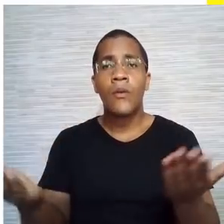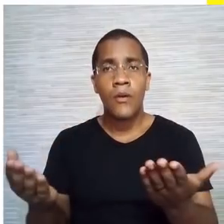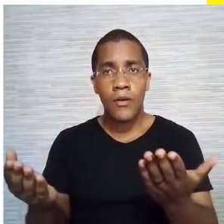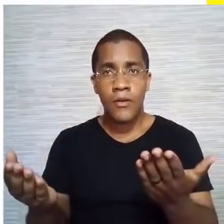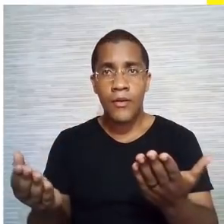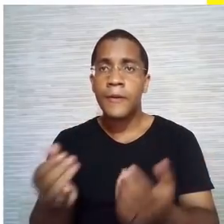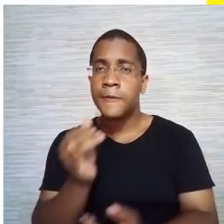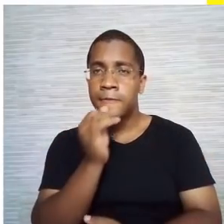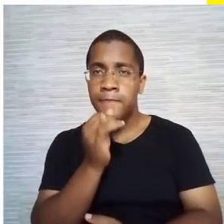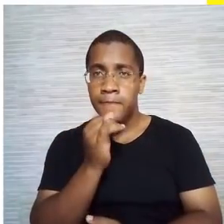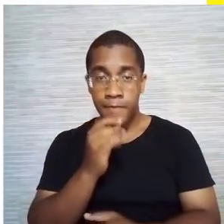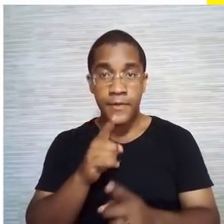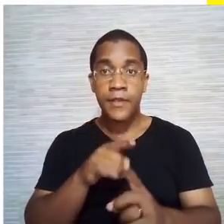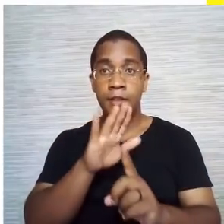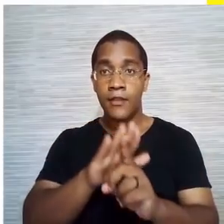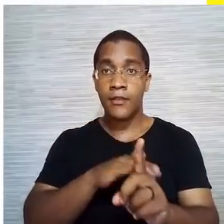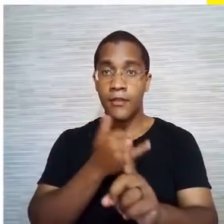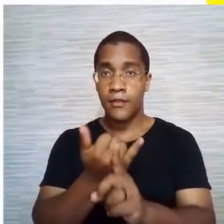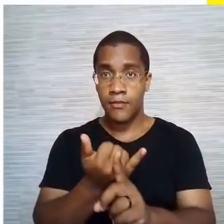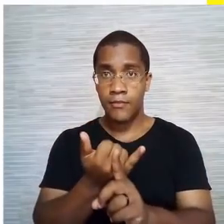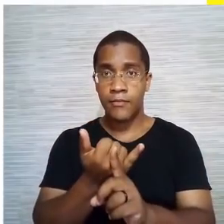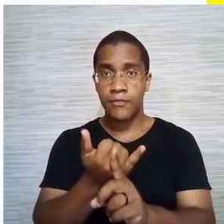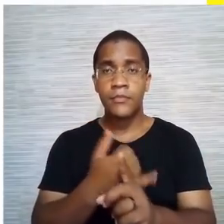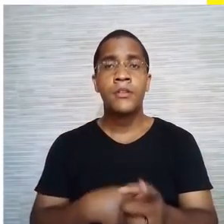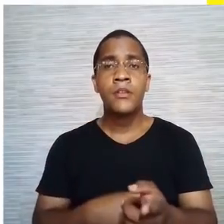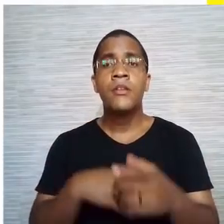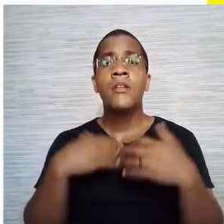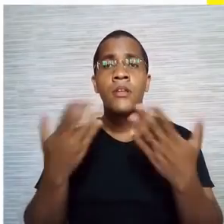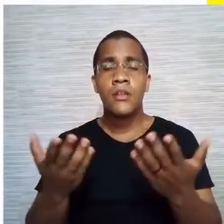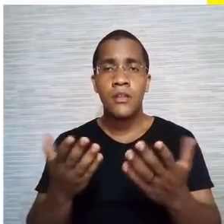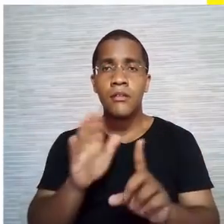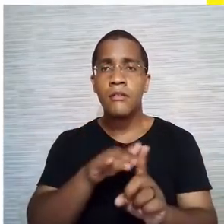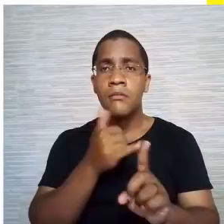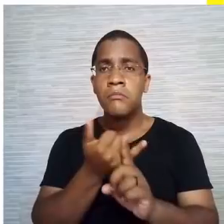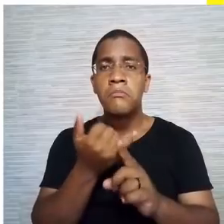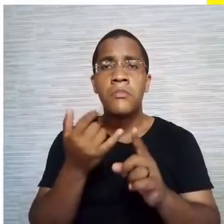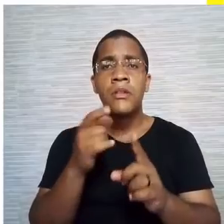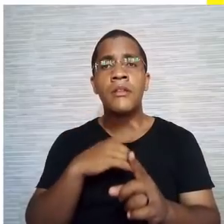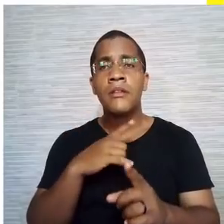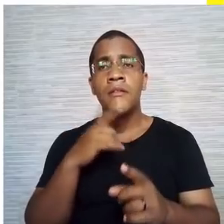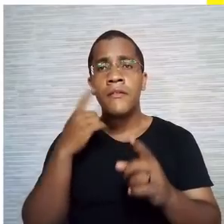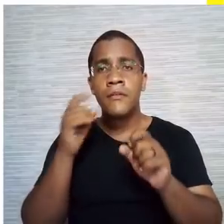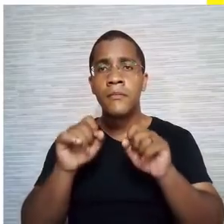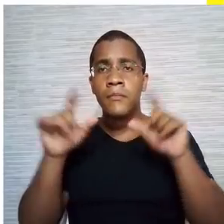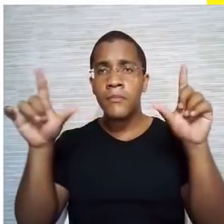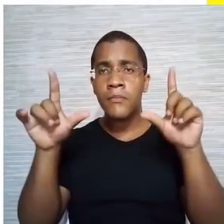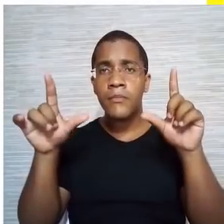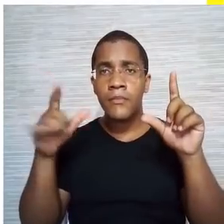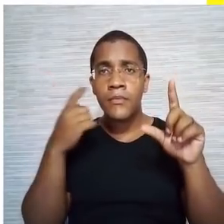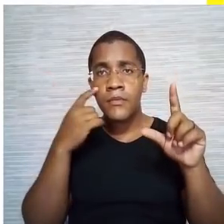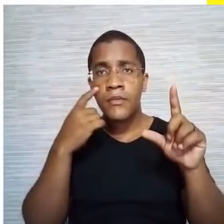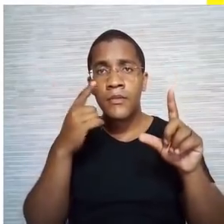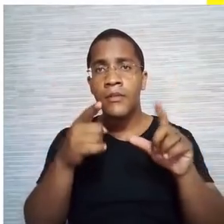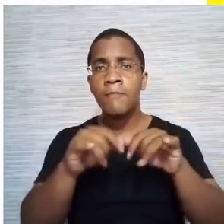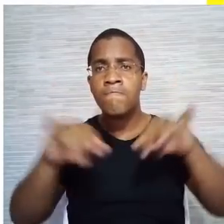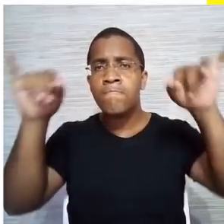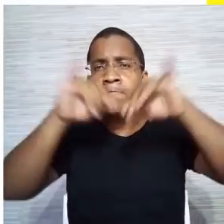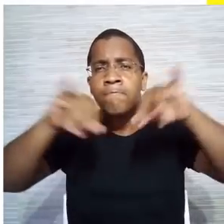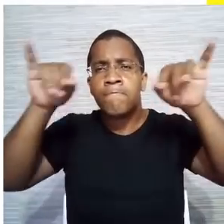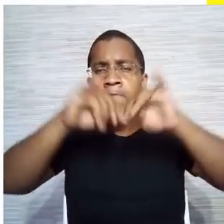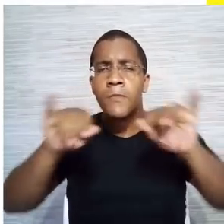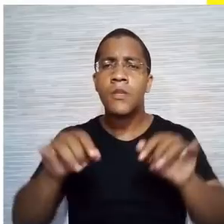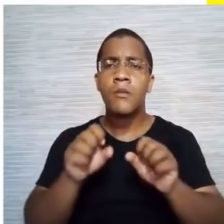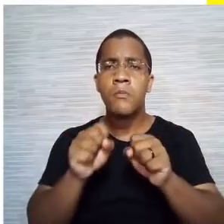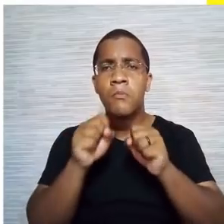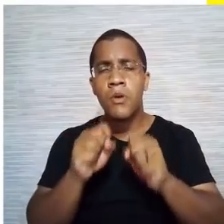outros gêneros, nós temos aqui a questão do bullying, certo? Então veja só como na tela nós temos o seguinte: assim, a